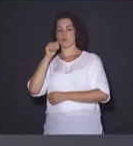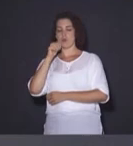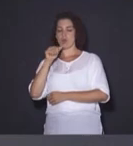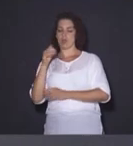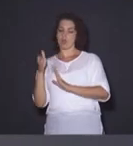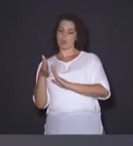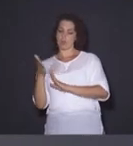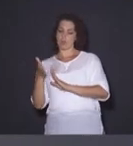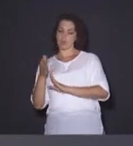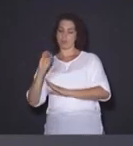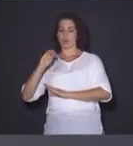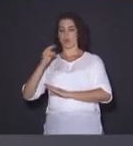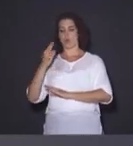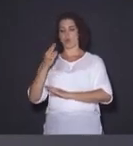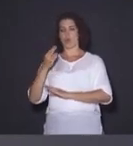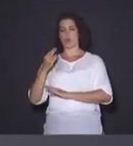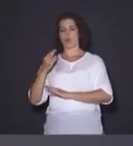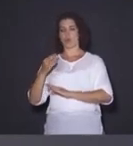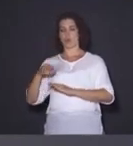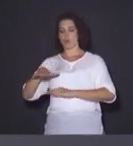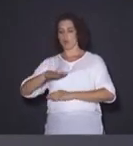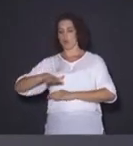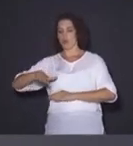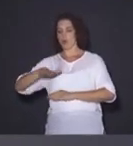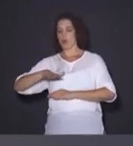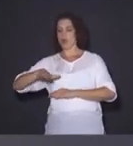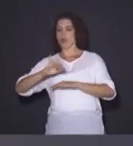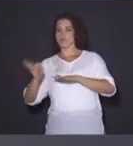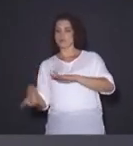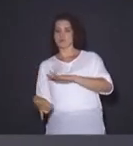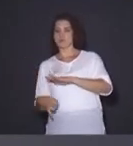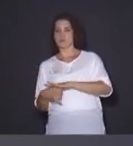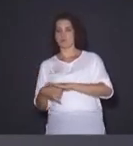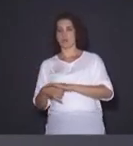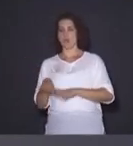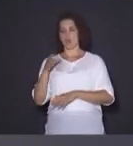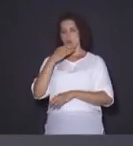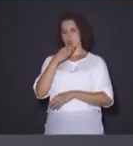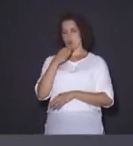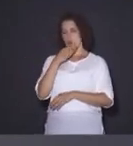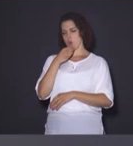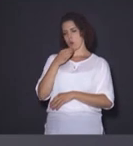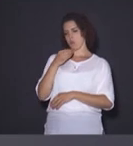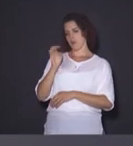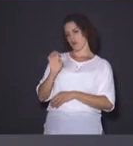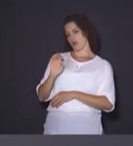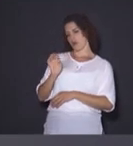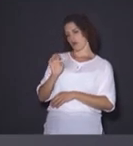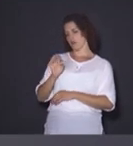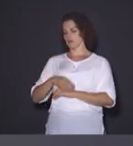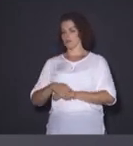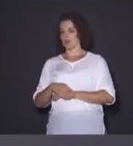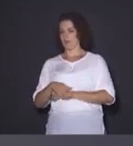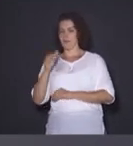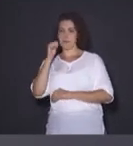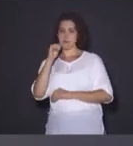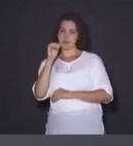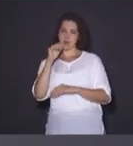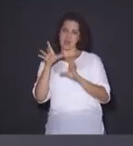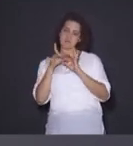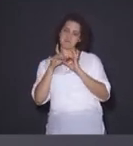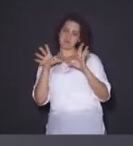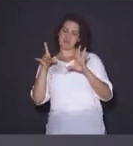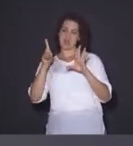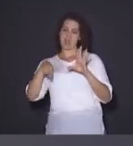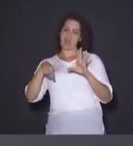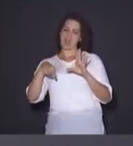ou das classes inferiores homem afeminado mulherengo mulher à toa prostituta mulher